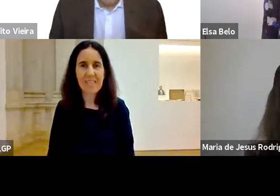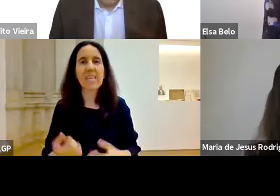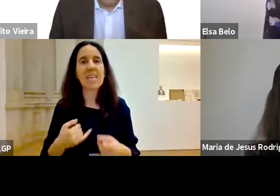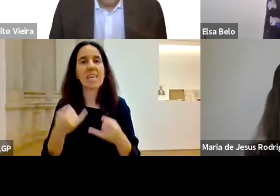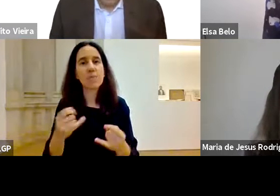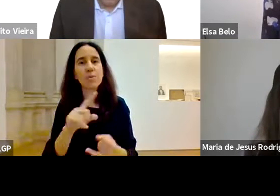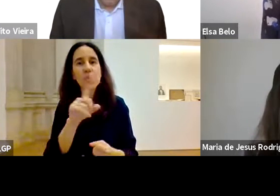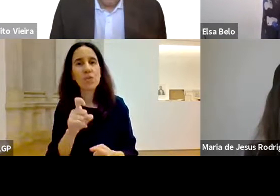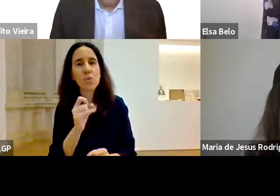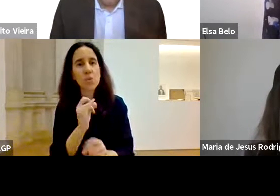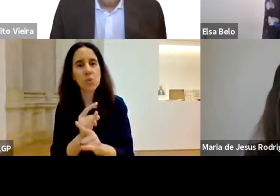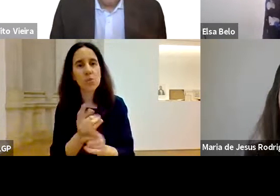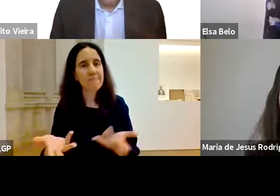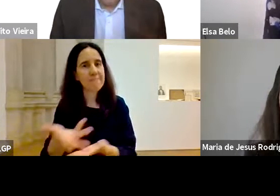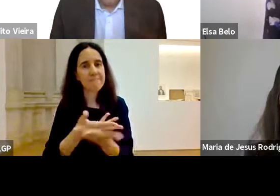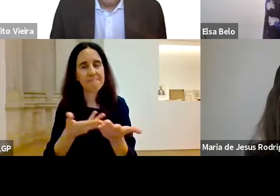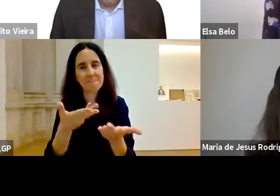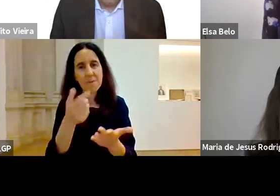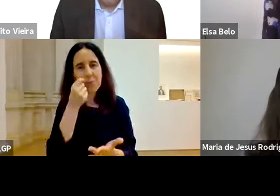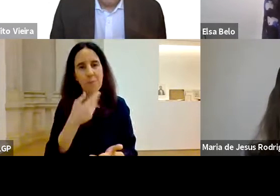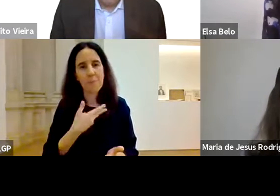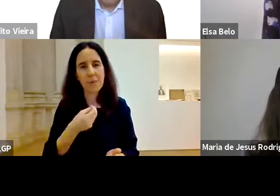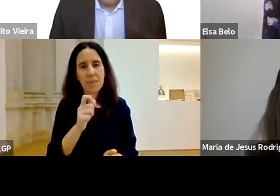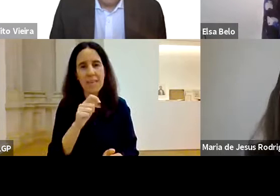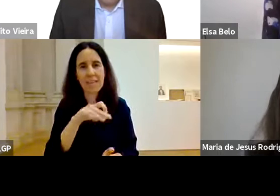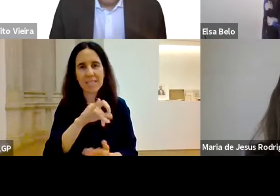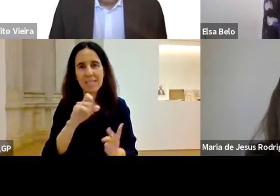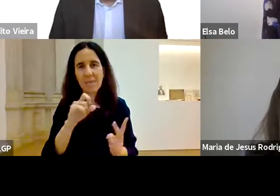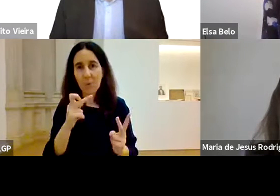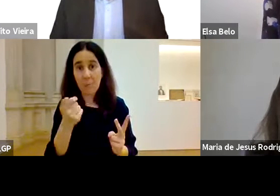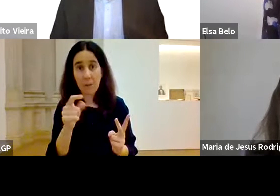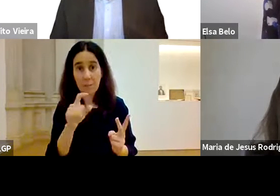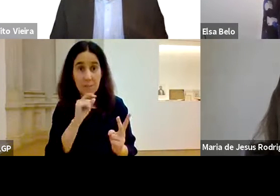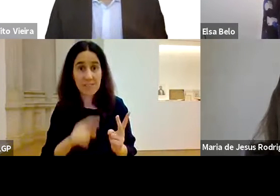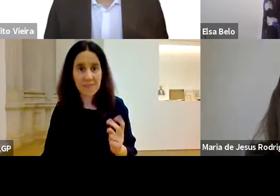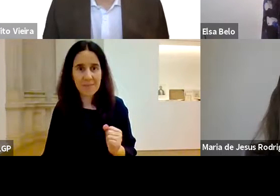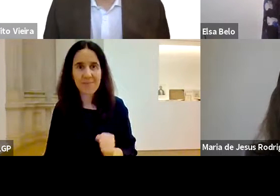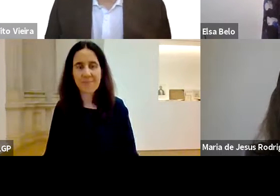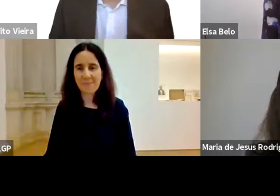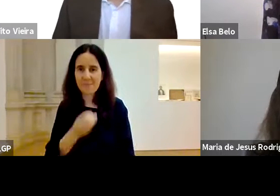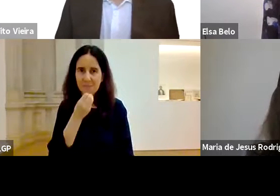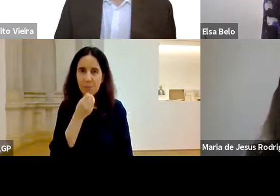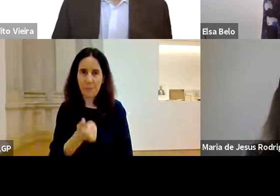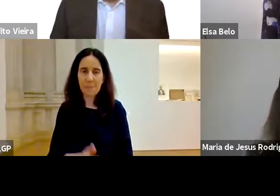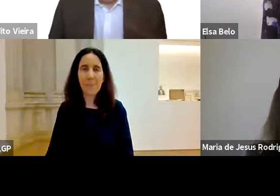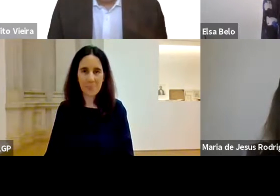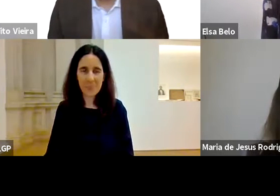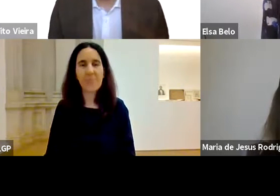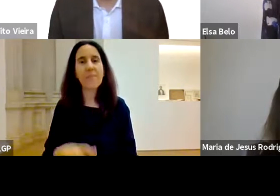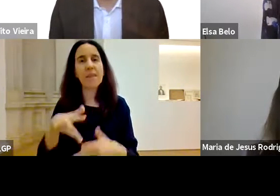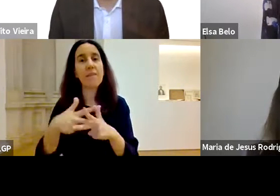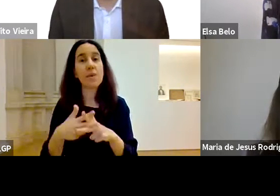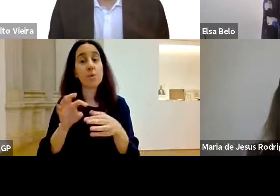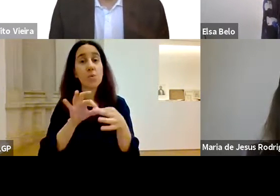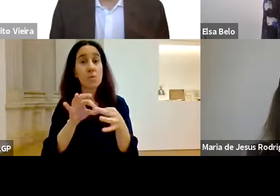outra questão para ser explorada então pelo Pedro Engrácia e pelo Abel. Pode ser? Muito bem. Quanto a ferramentas de colaboração,